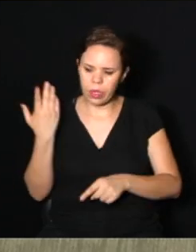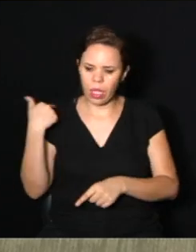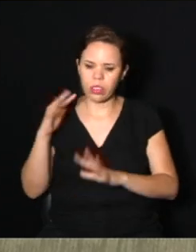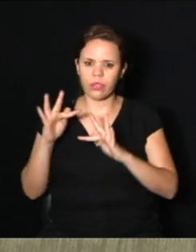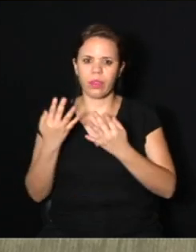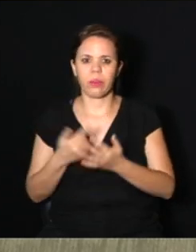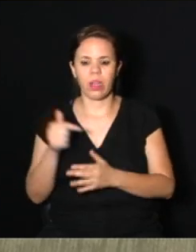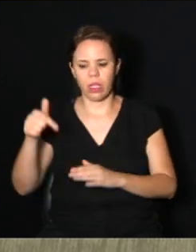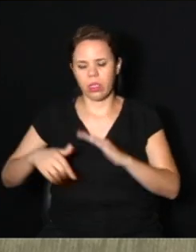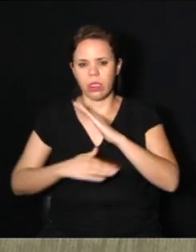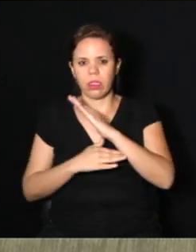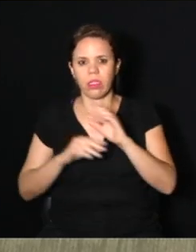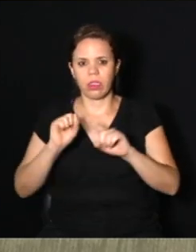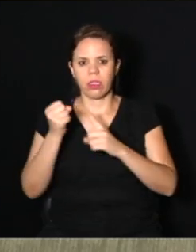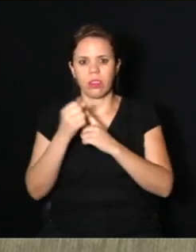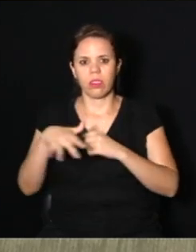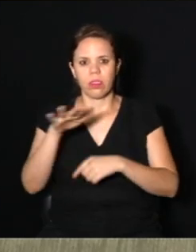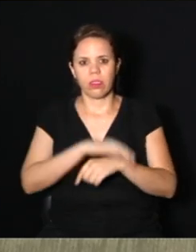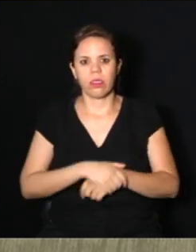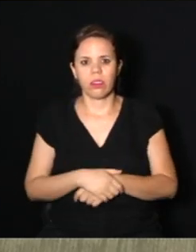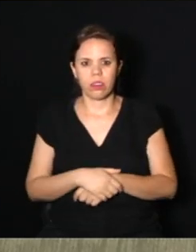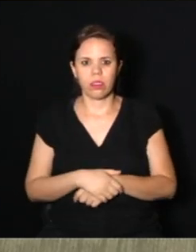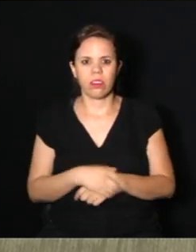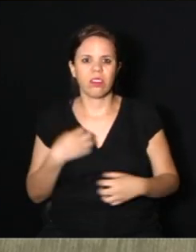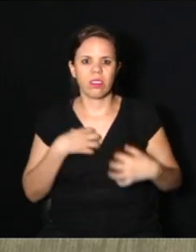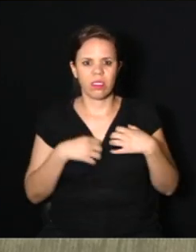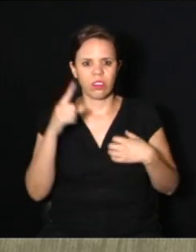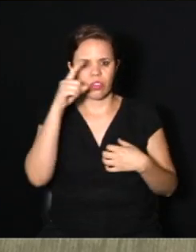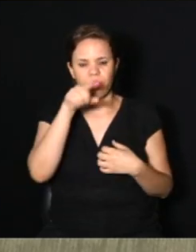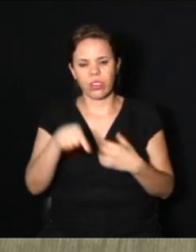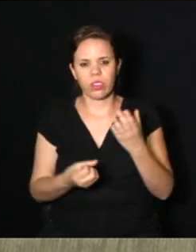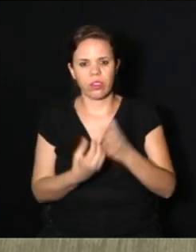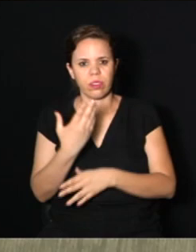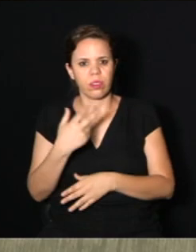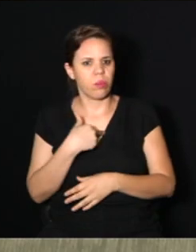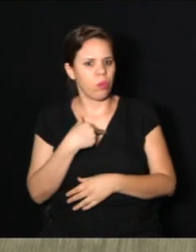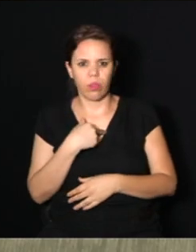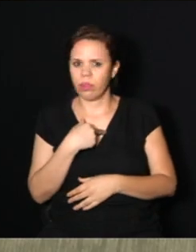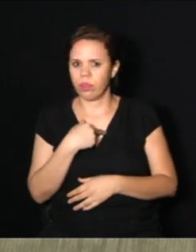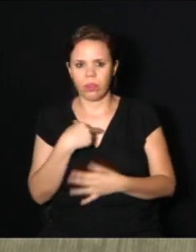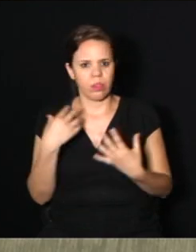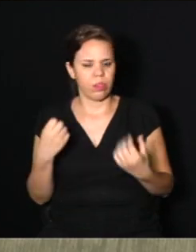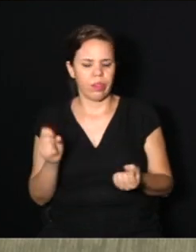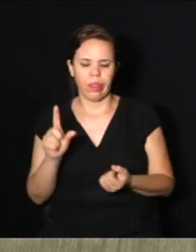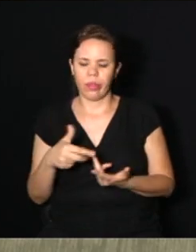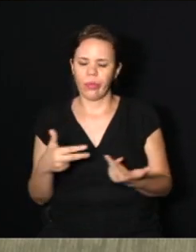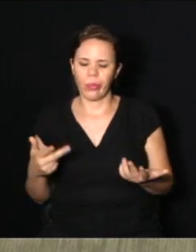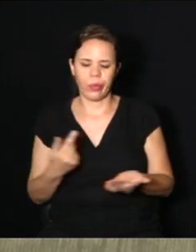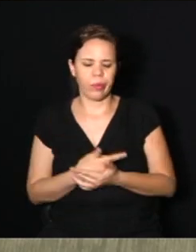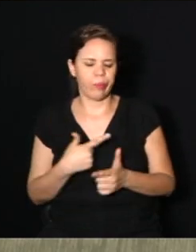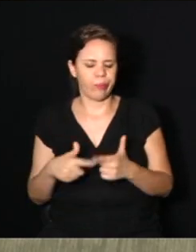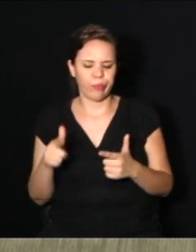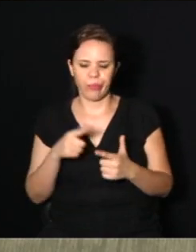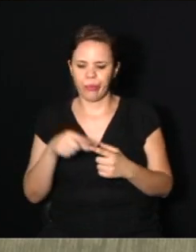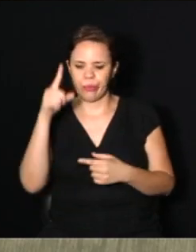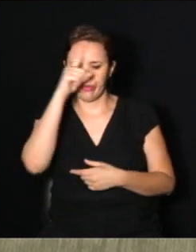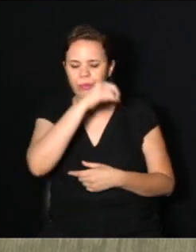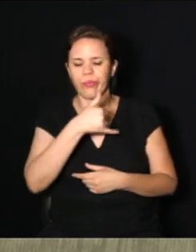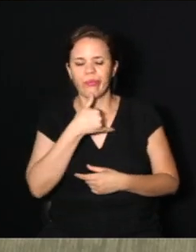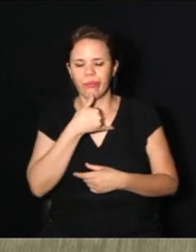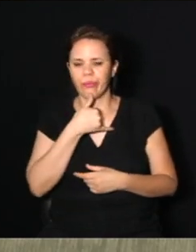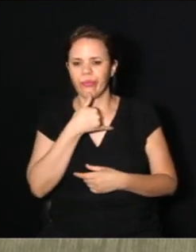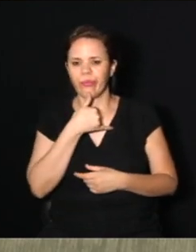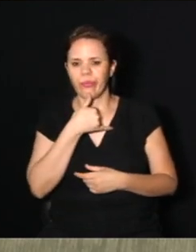essa casa e com a sociedade. Então, é perturbador o que está acontecendo, perturbador. Infelizmente, a gente chega